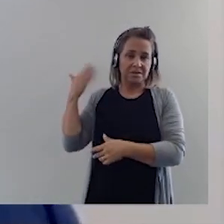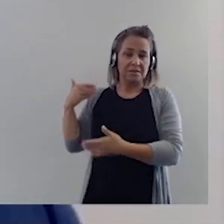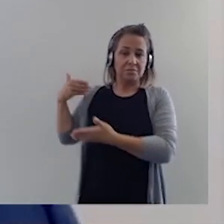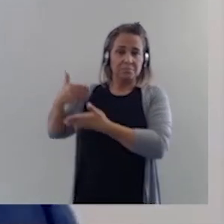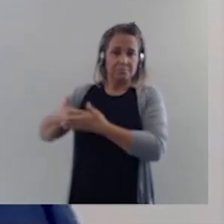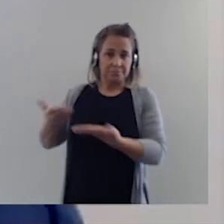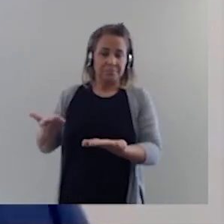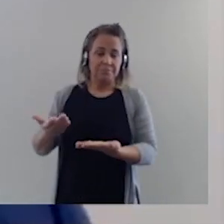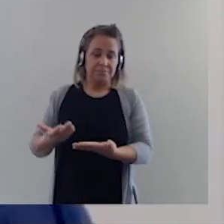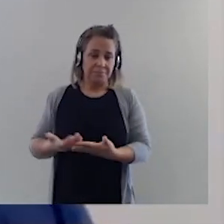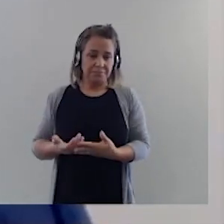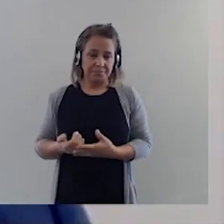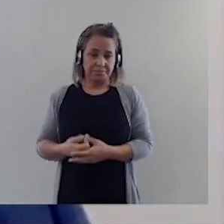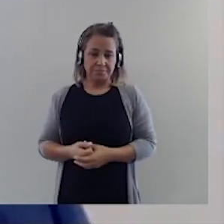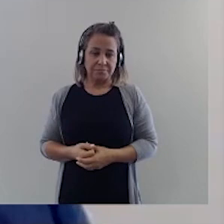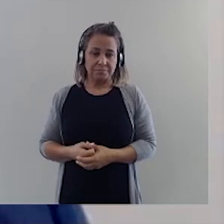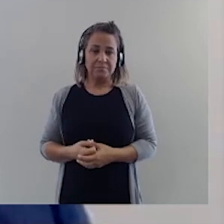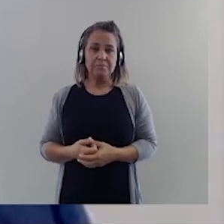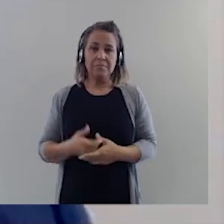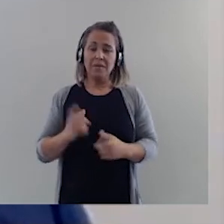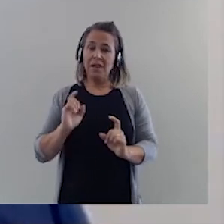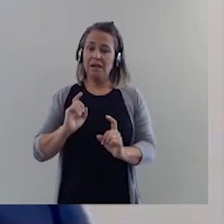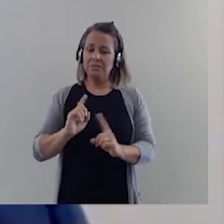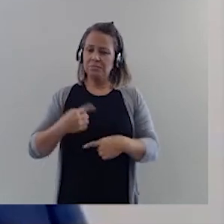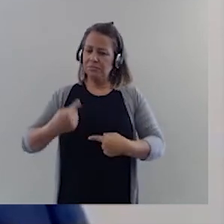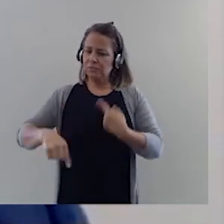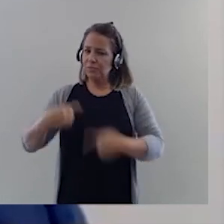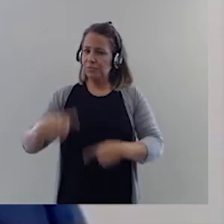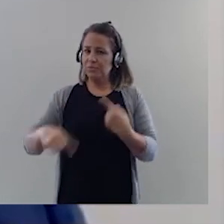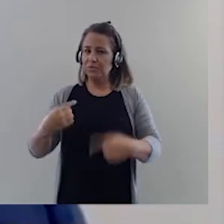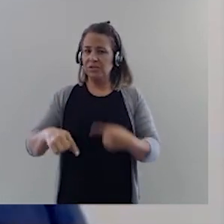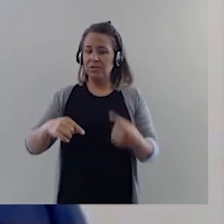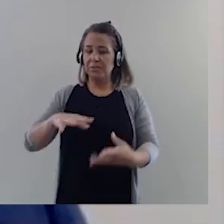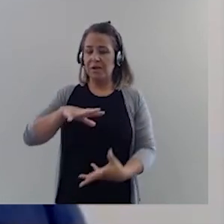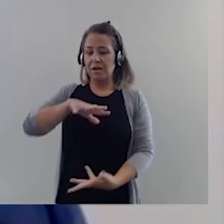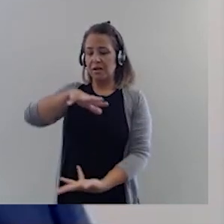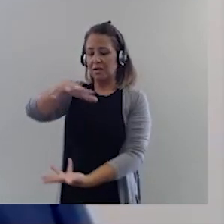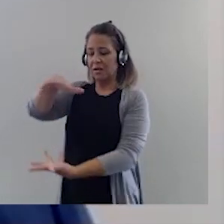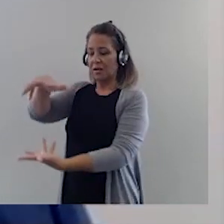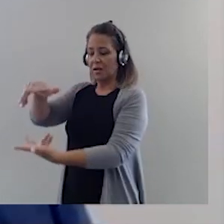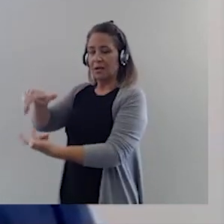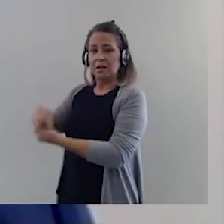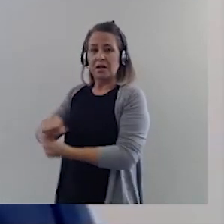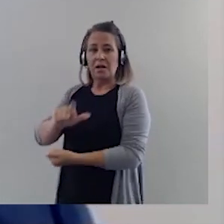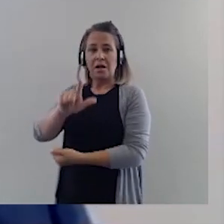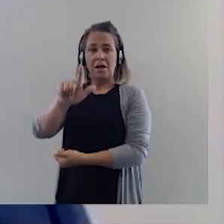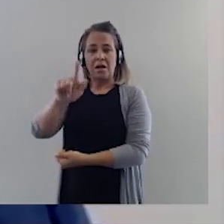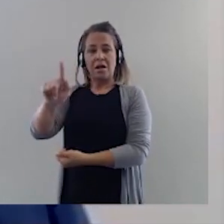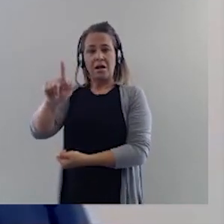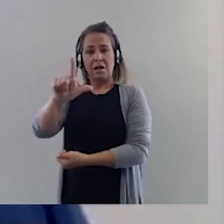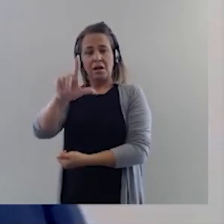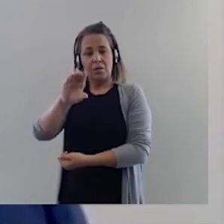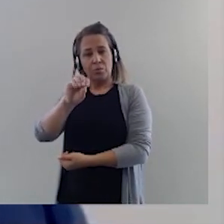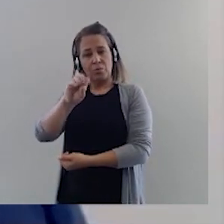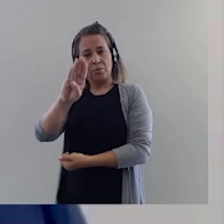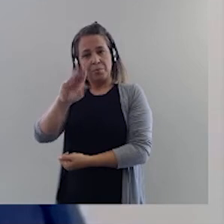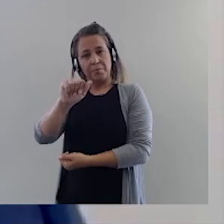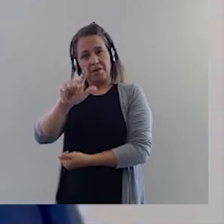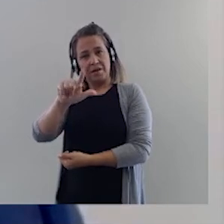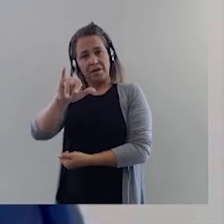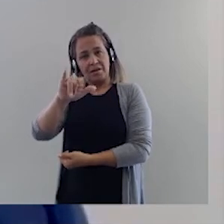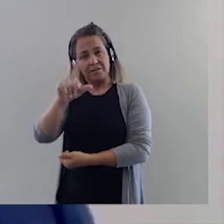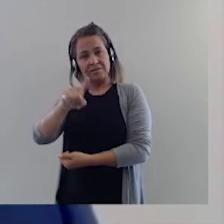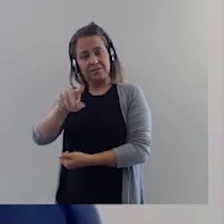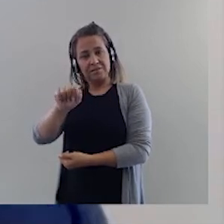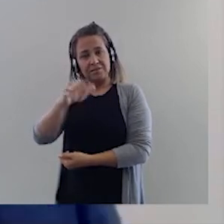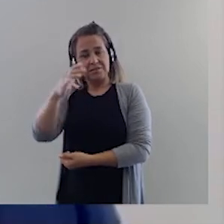recentemente passados, onde se discutia muito o fenômeno da globalização, não do ponto de vista do mercado de capitais,